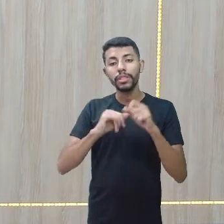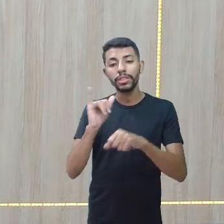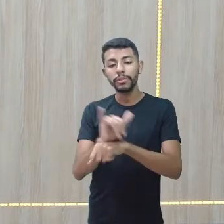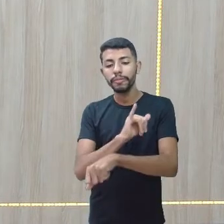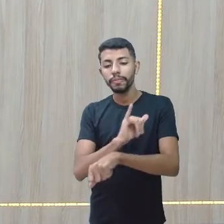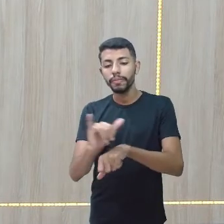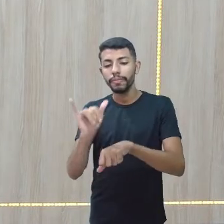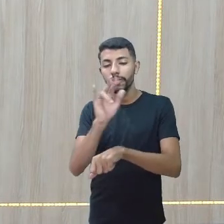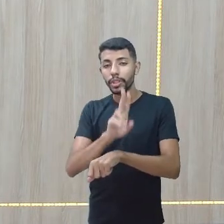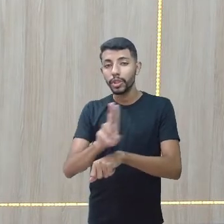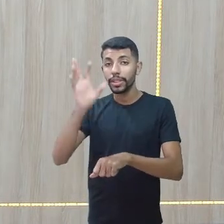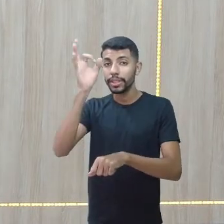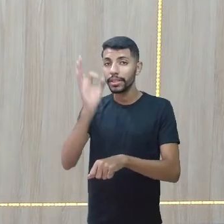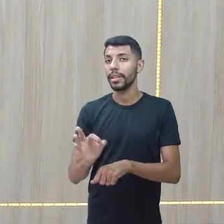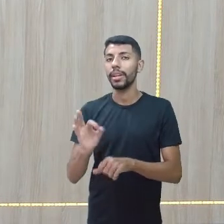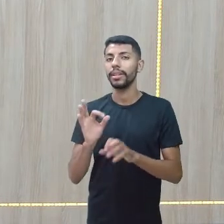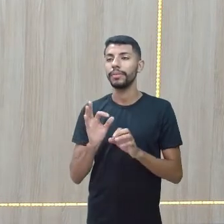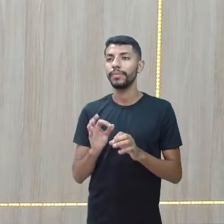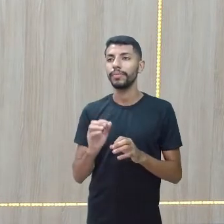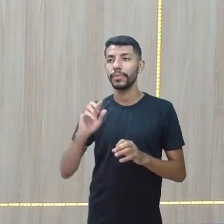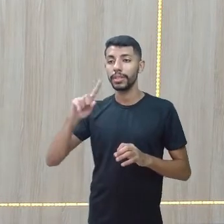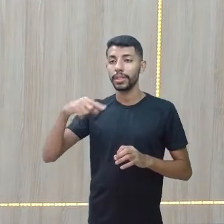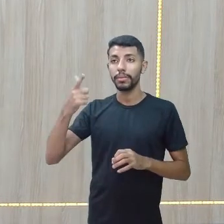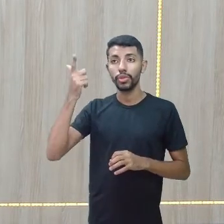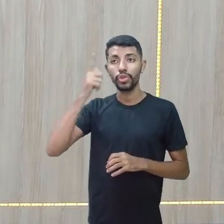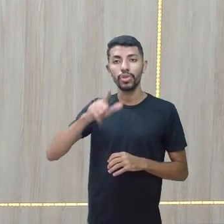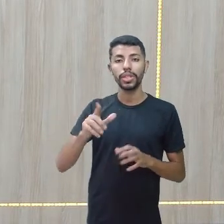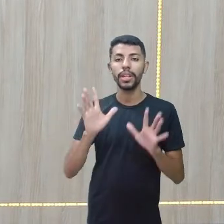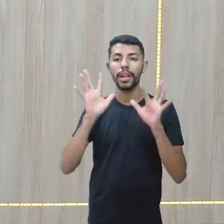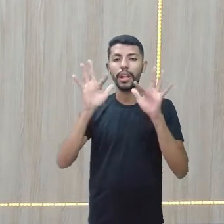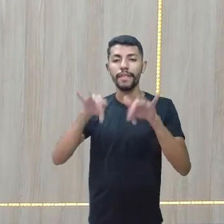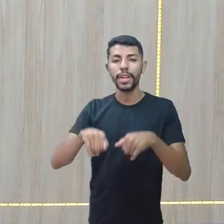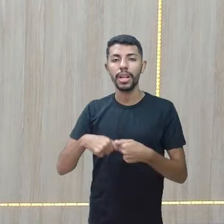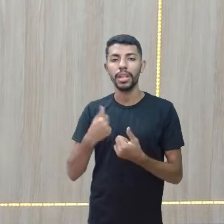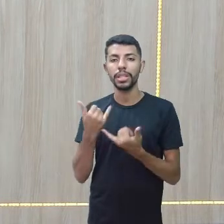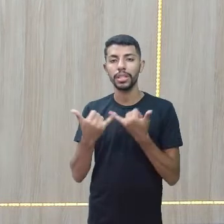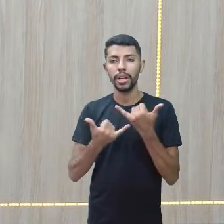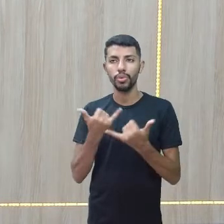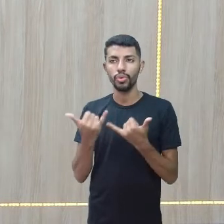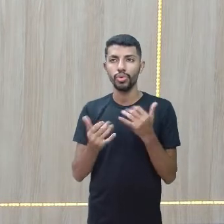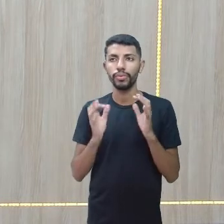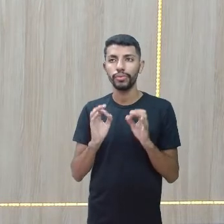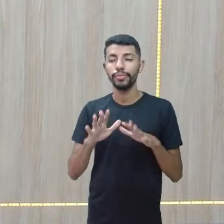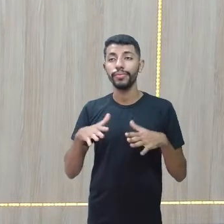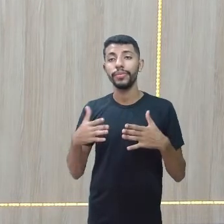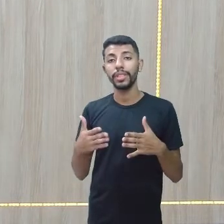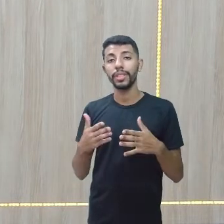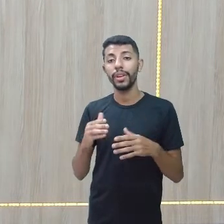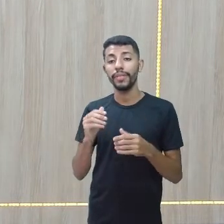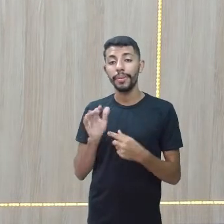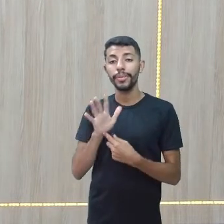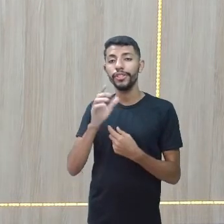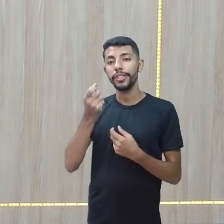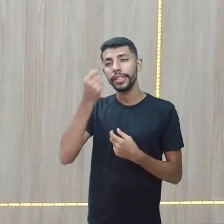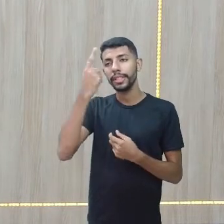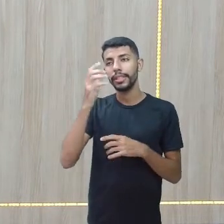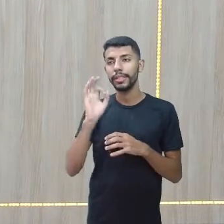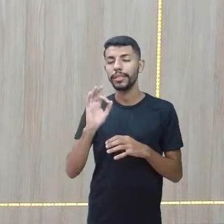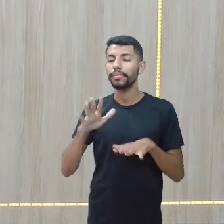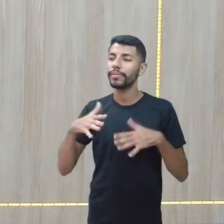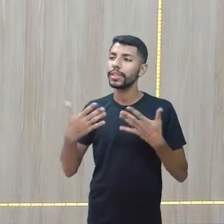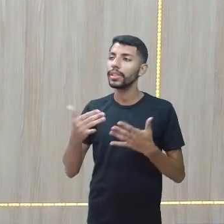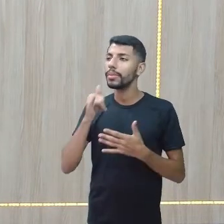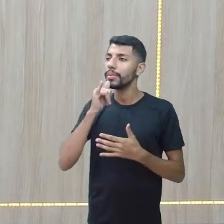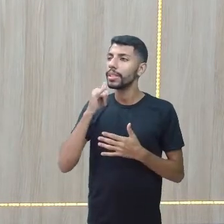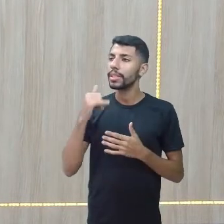estratégia correta, né, para conseguir concluir o jogo. E aí ele vai comunicar a sua ideia. Então, se ele percebeu